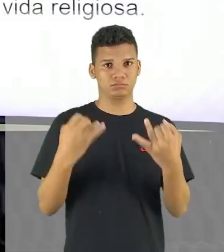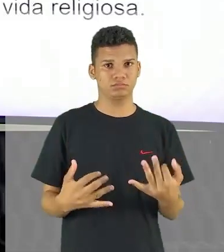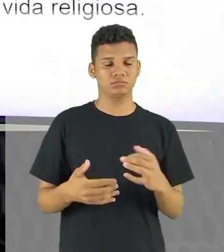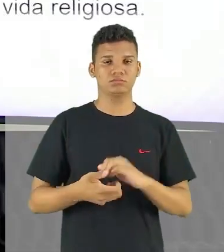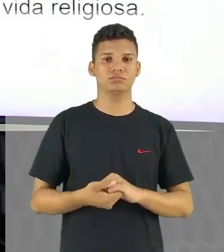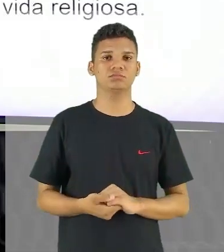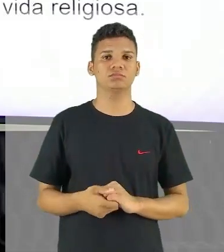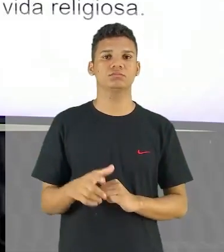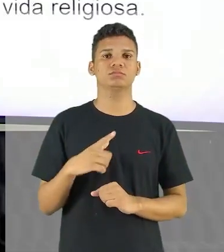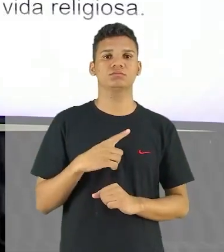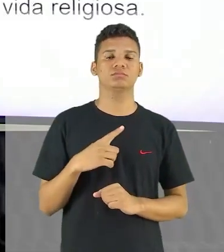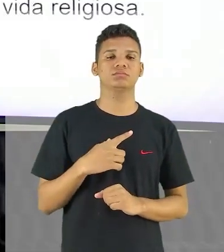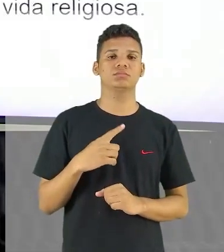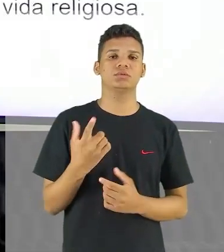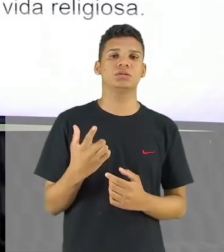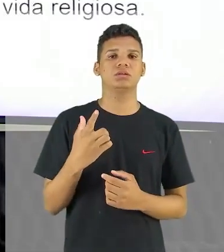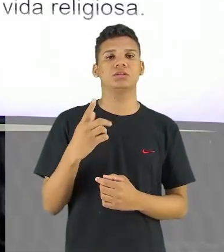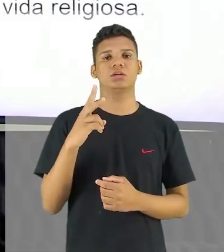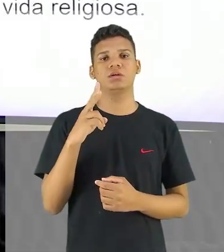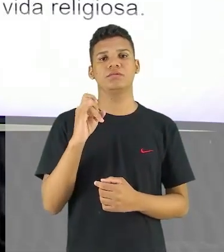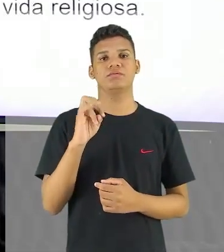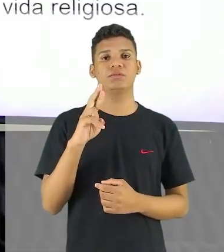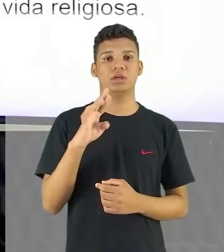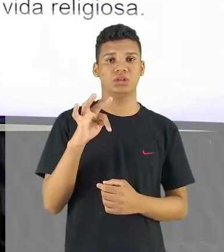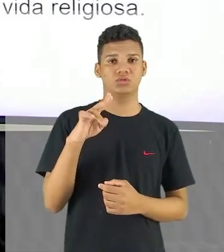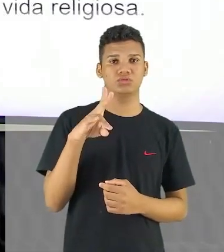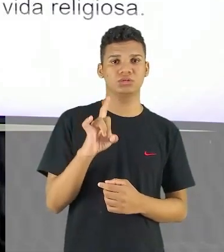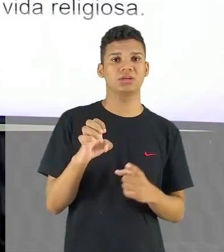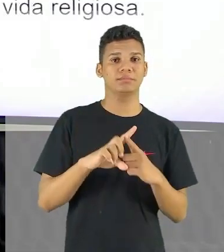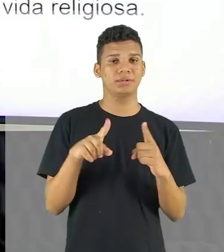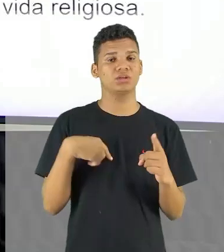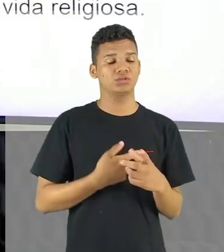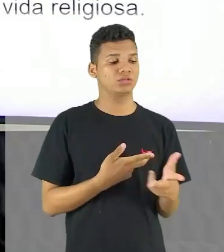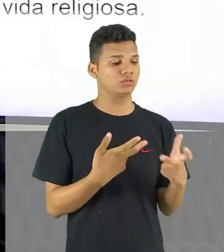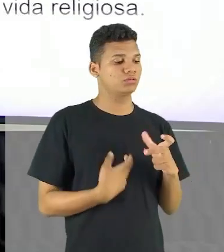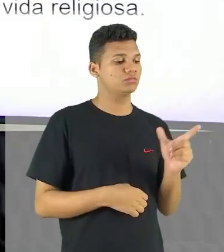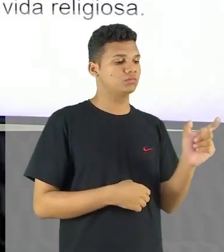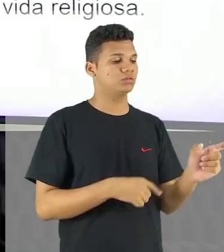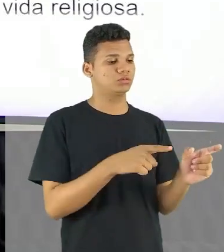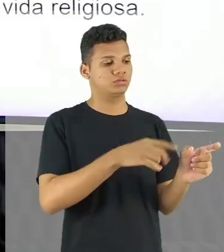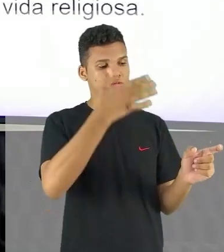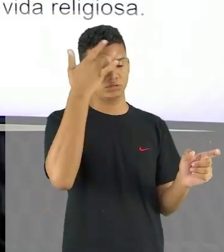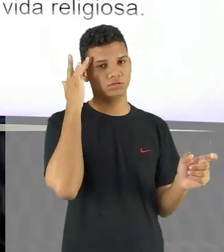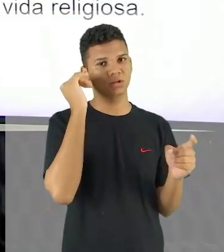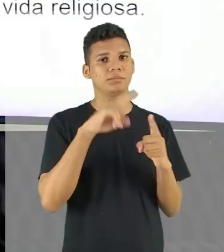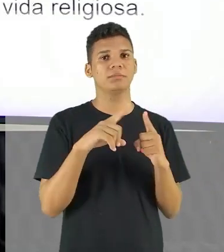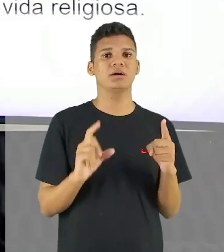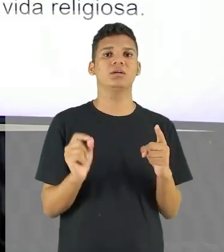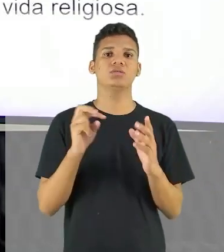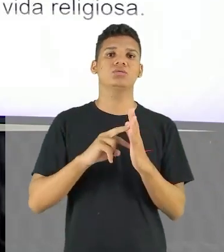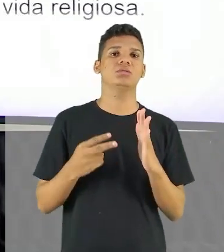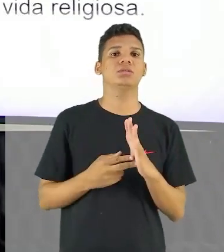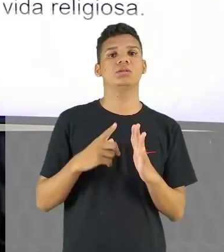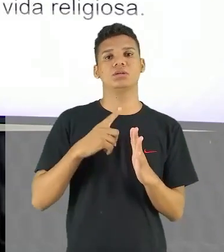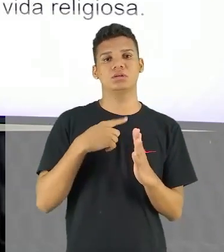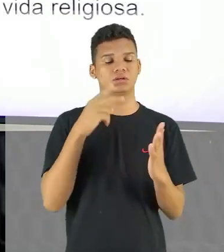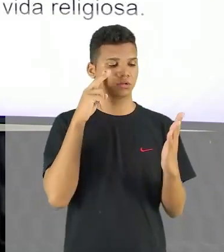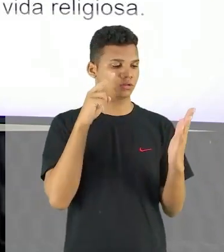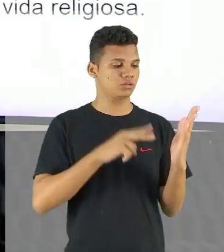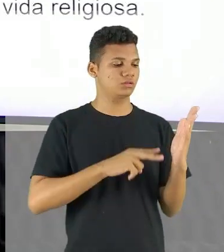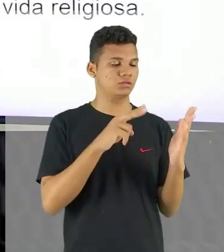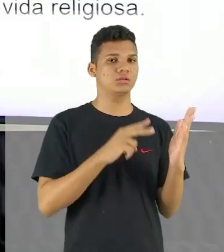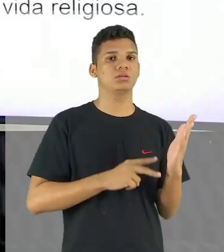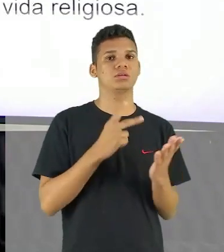ressaltar as virtudes de Dona Petronilha. A gente já viu quem é a figura. E nessa questão, a leitura nos